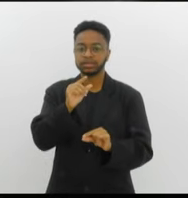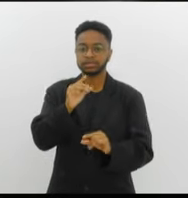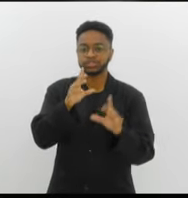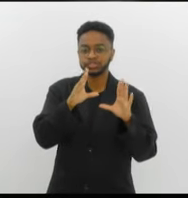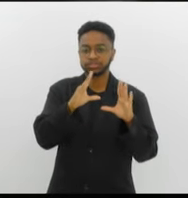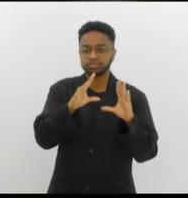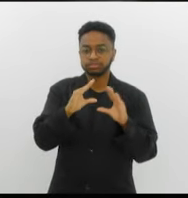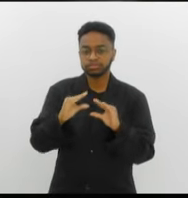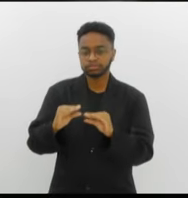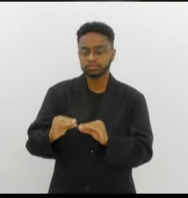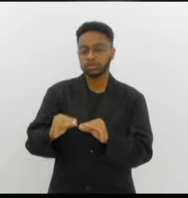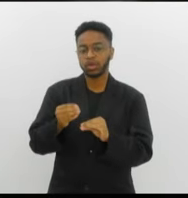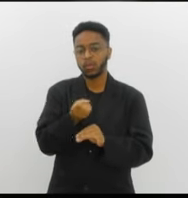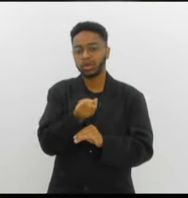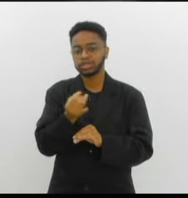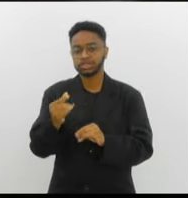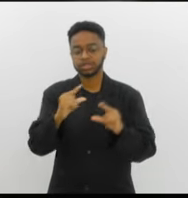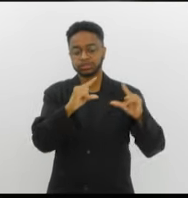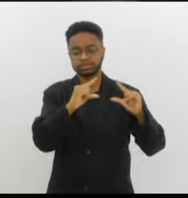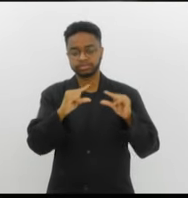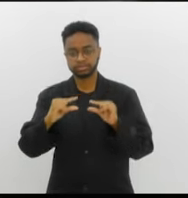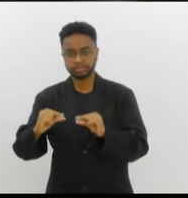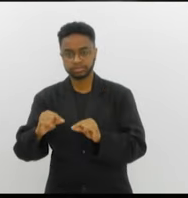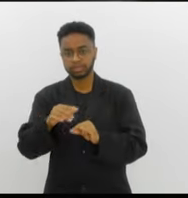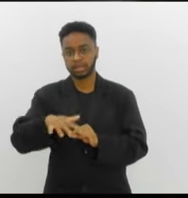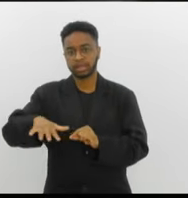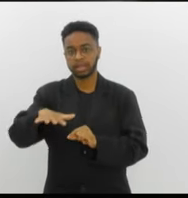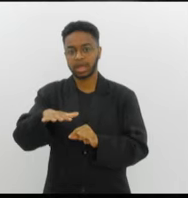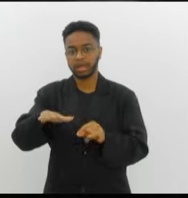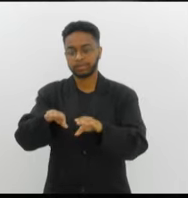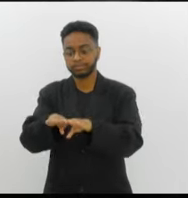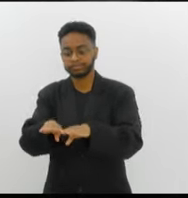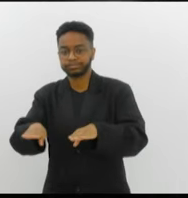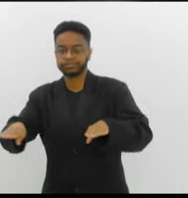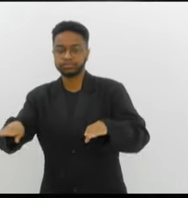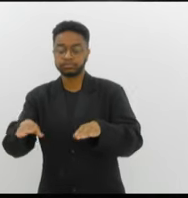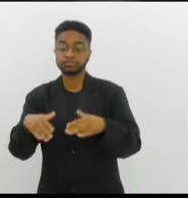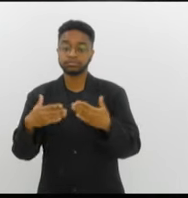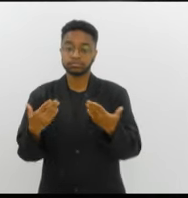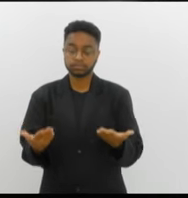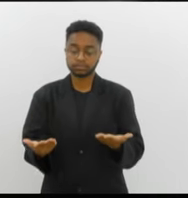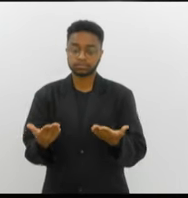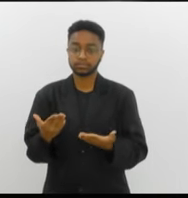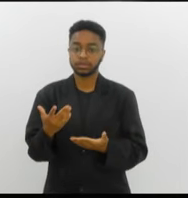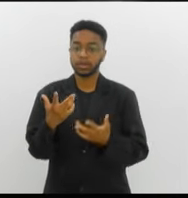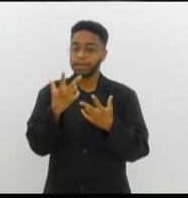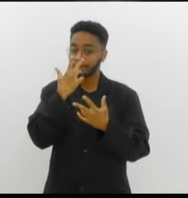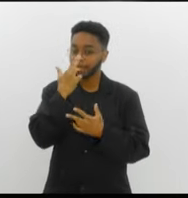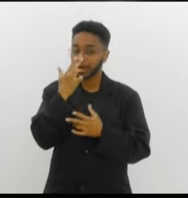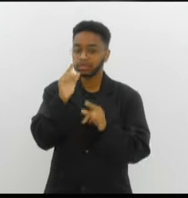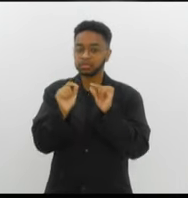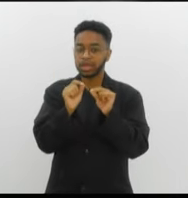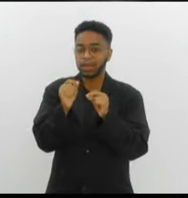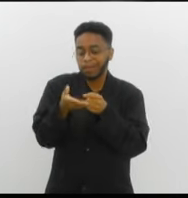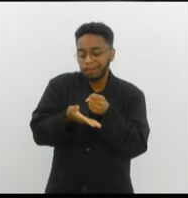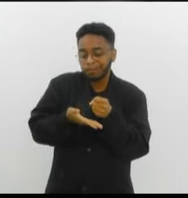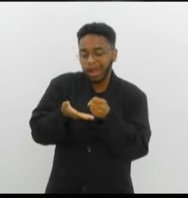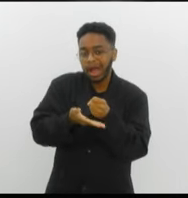quantidade menor às partes planas. Então, é como fosse Vovó viu a